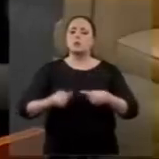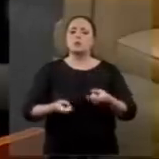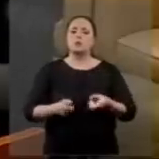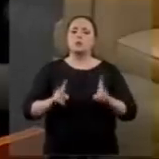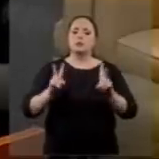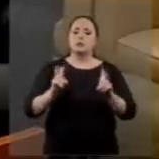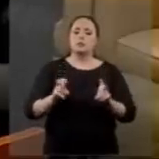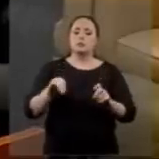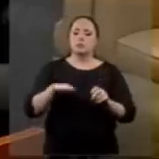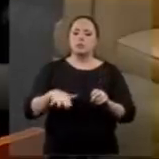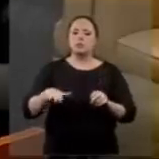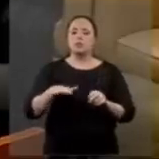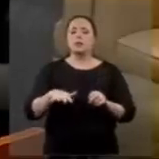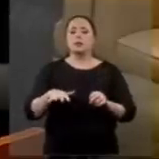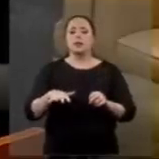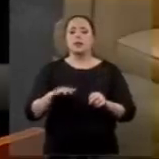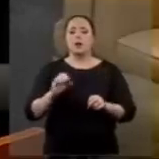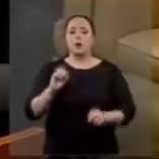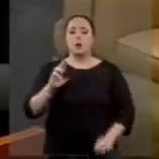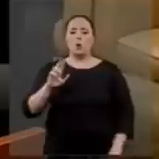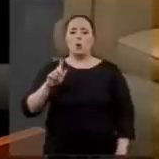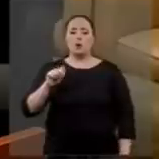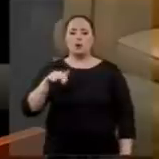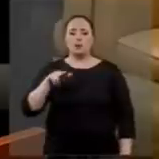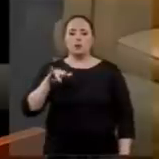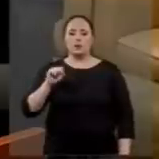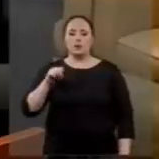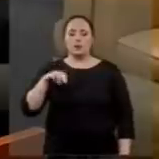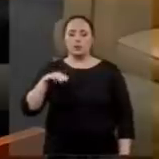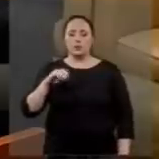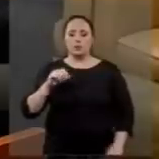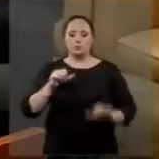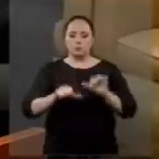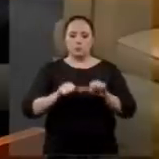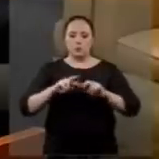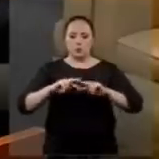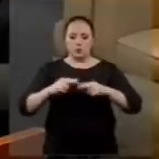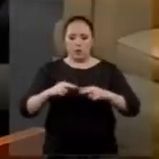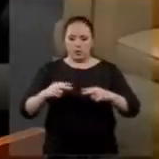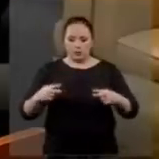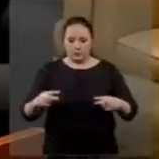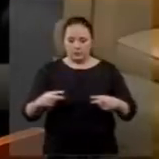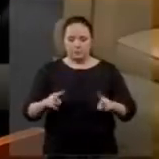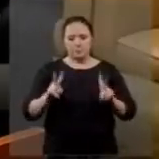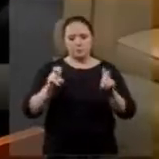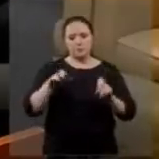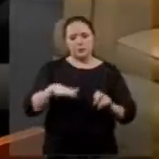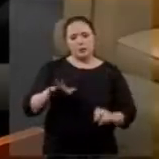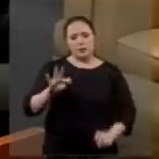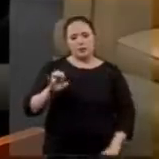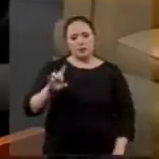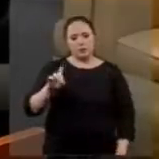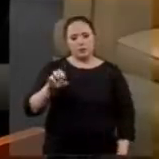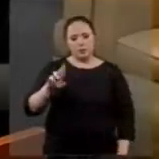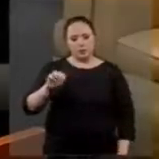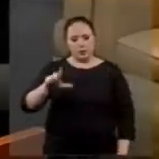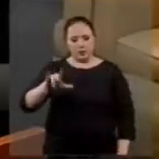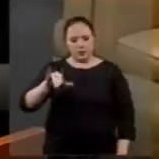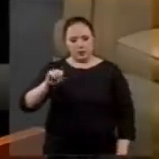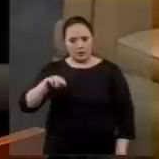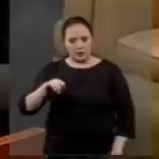acerca de organismos geneticamente modificados, trata de federalismo trata de exercício